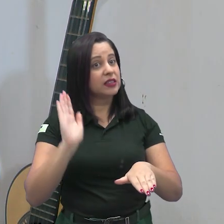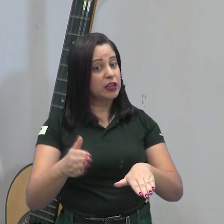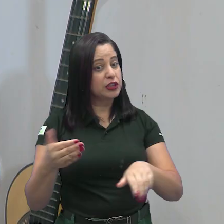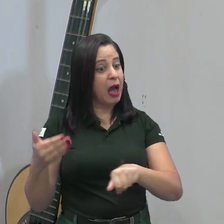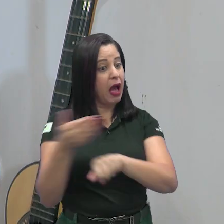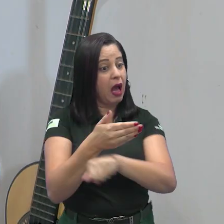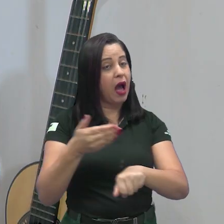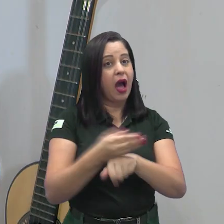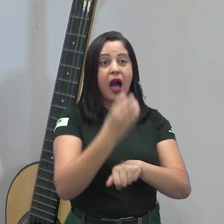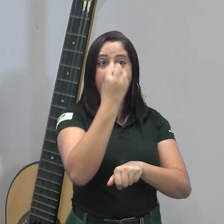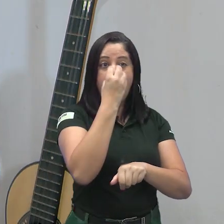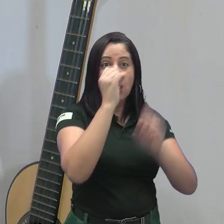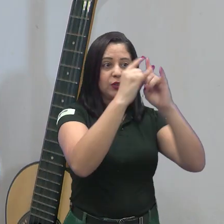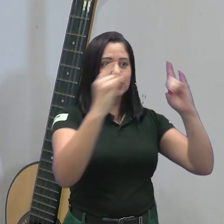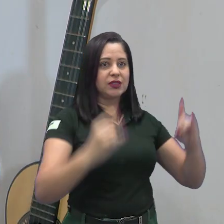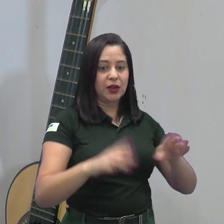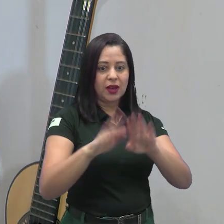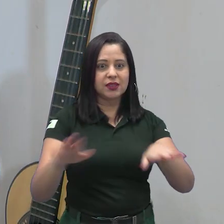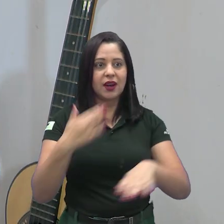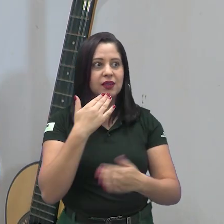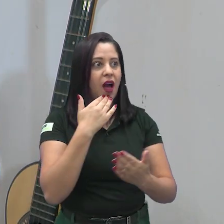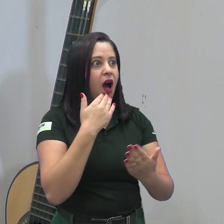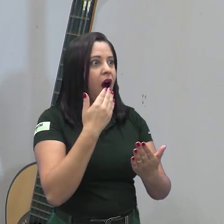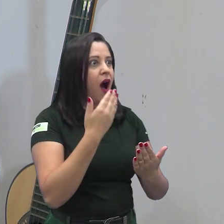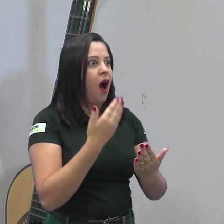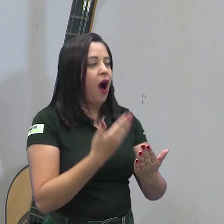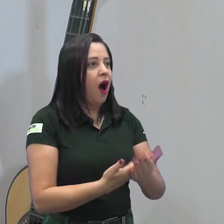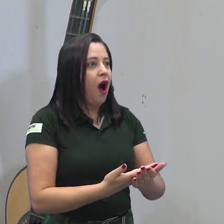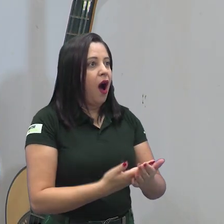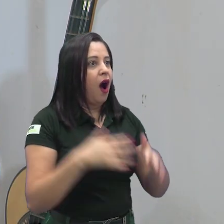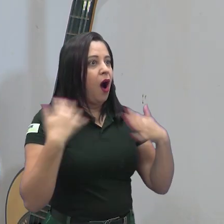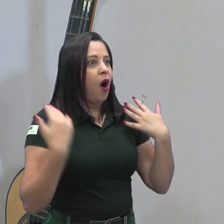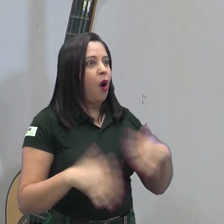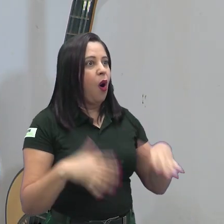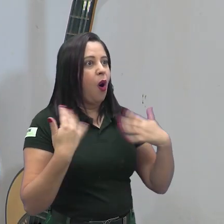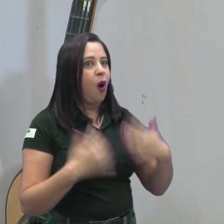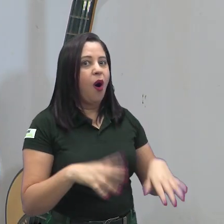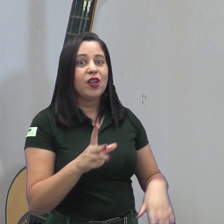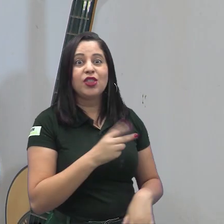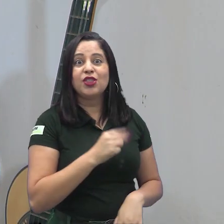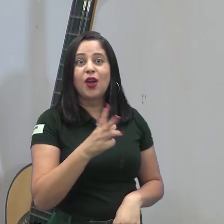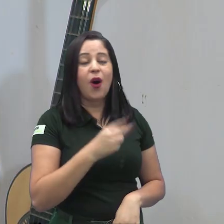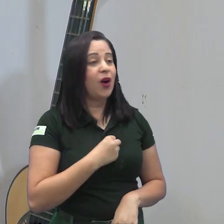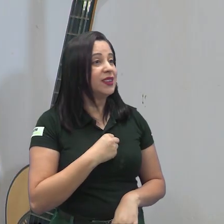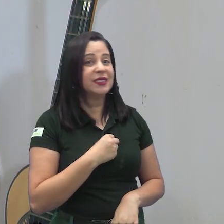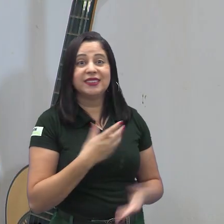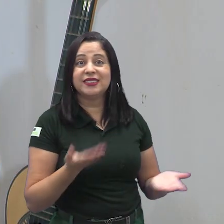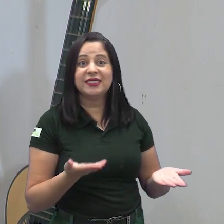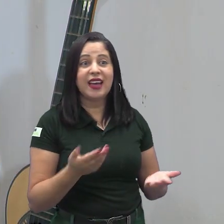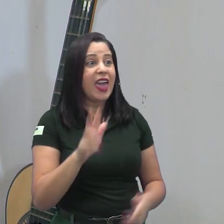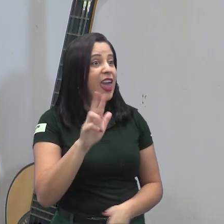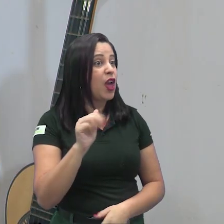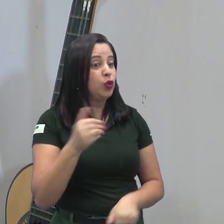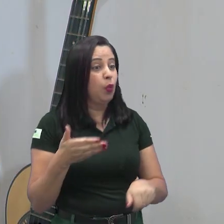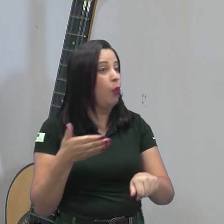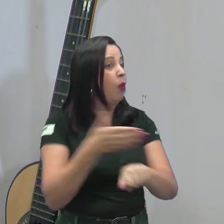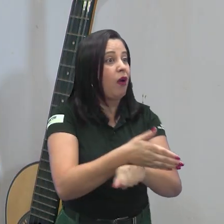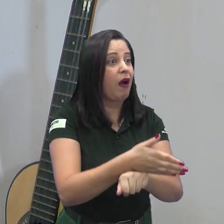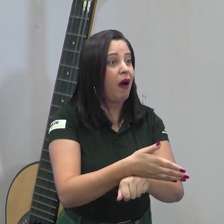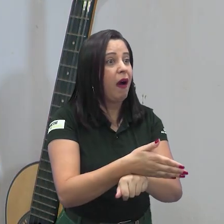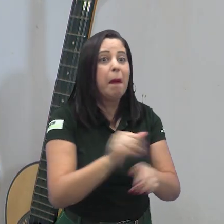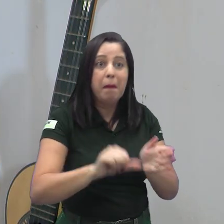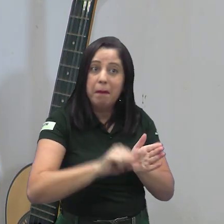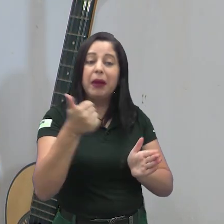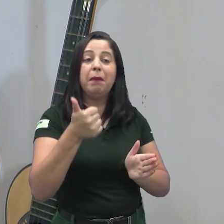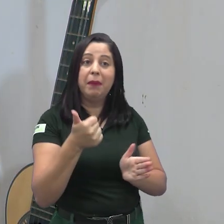no circo. E eles ficaram encantados, né, de ver assim, nossa, eles falam, nossa tio, nunca vi no circo, primeira